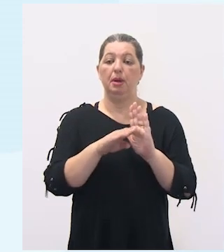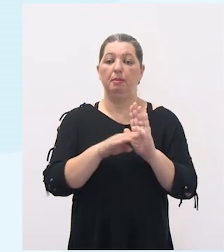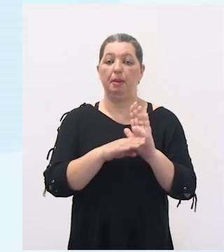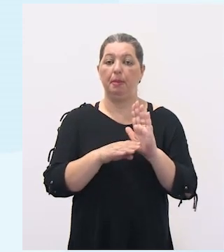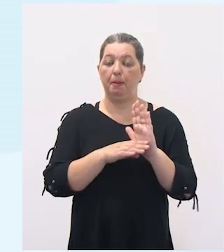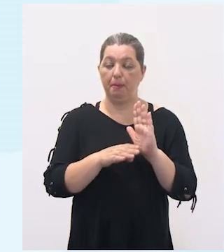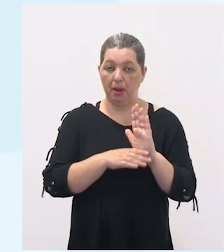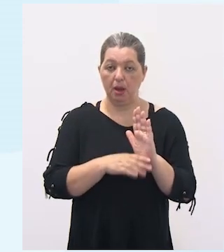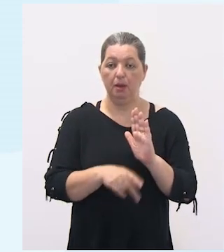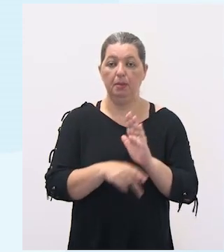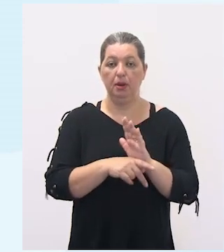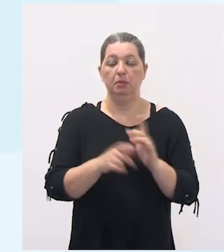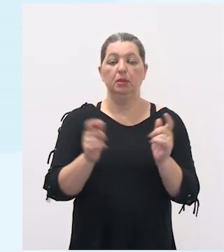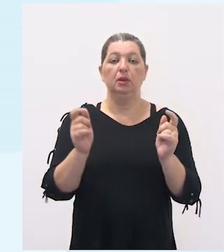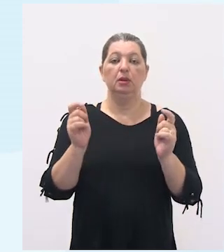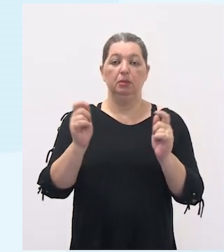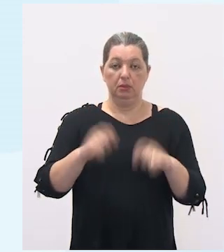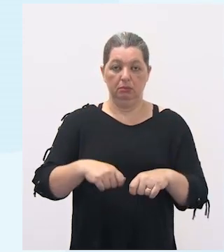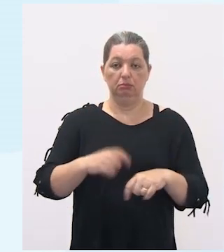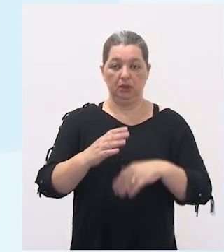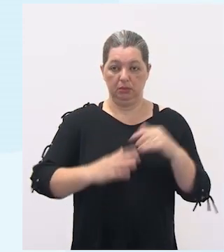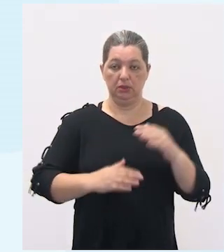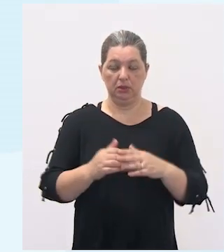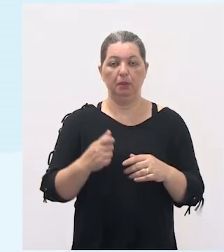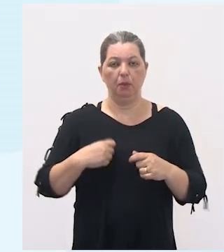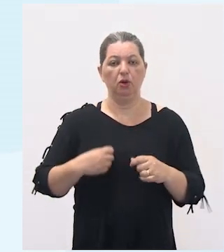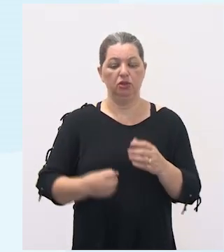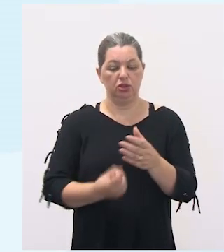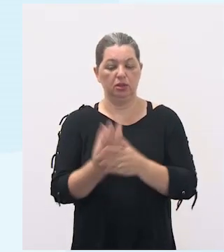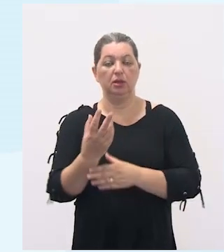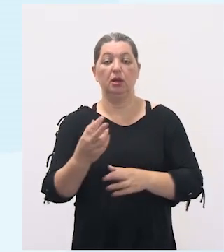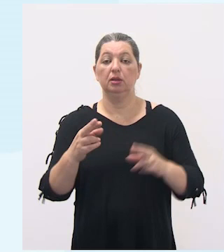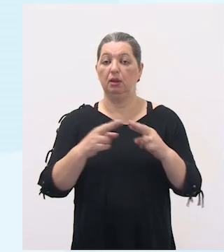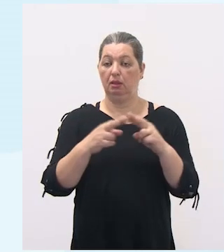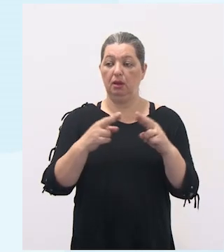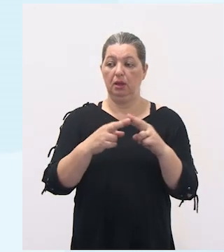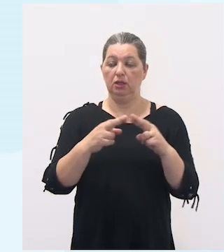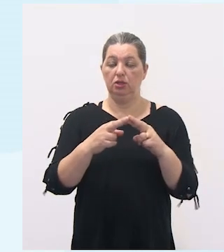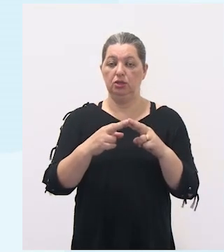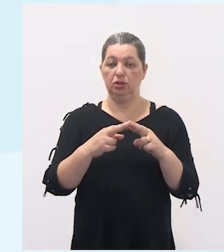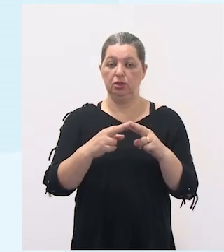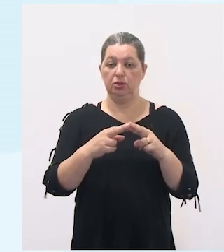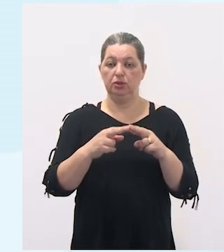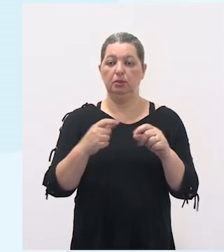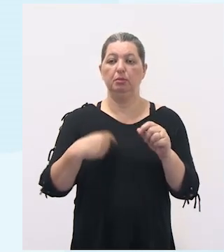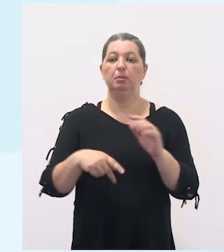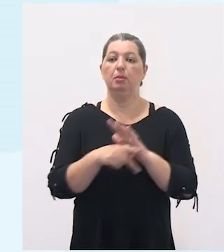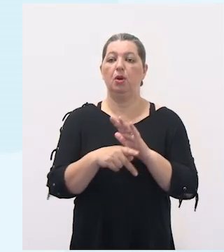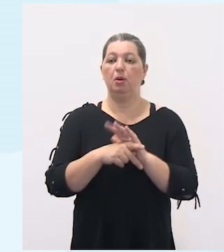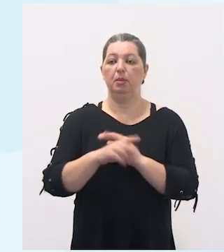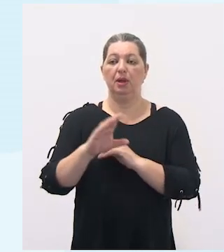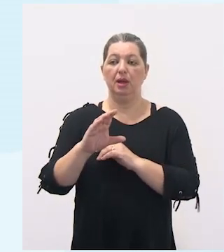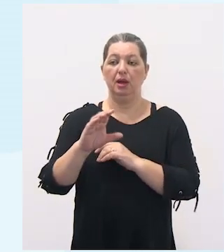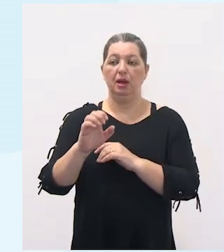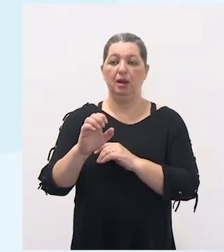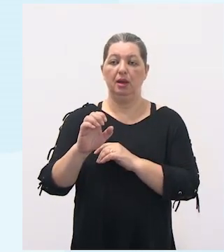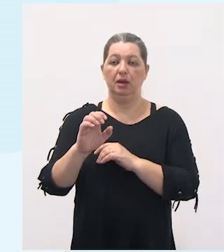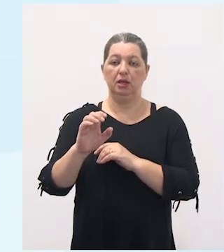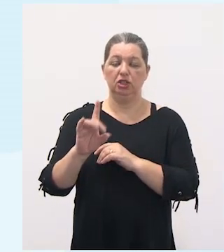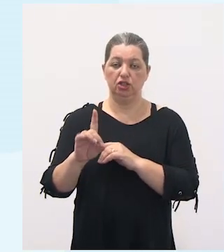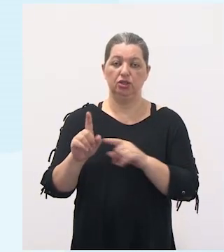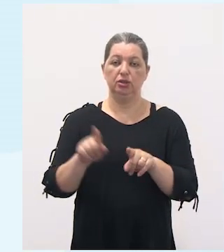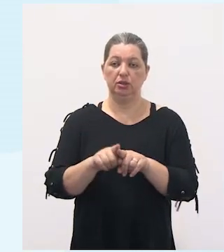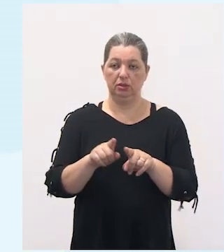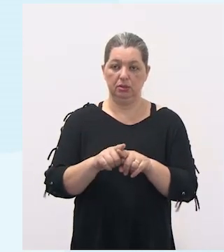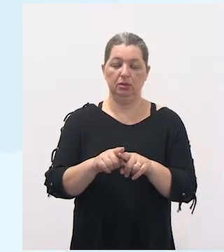de proficiência ela pode ser construída pela rede. Esse é o modelo da escala de proficiência do CAED, né, que é usado nas redes